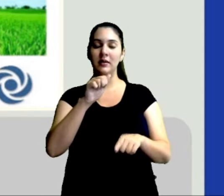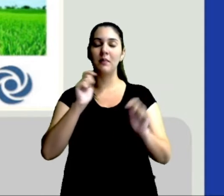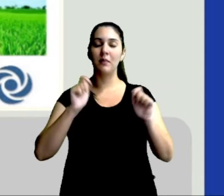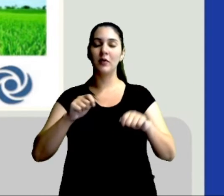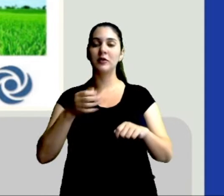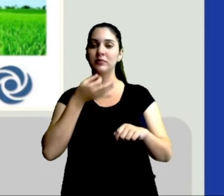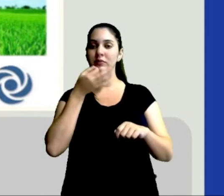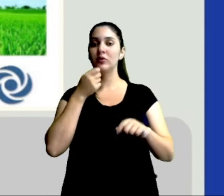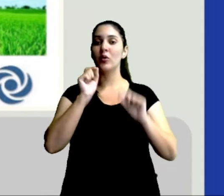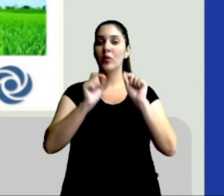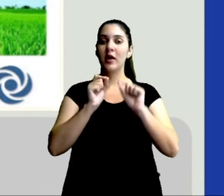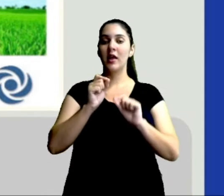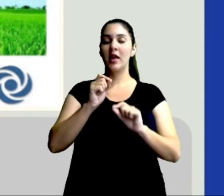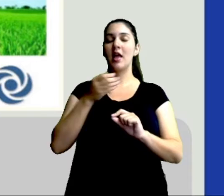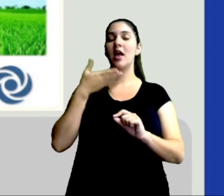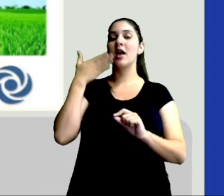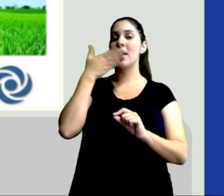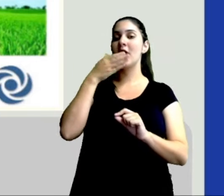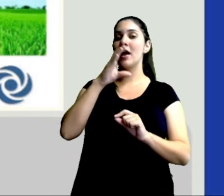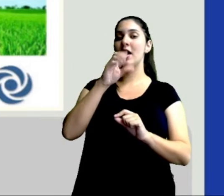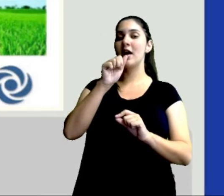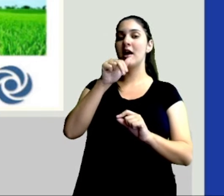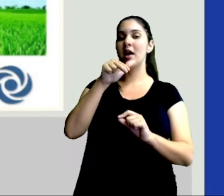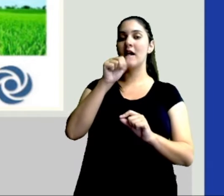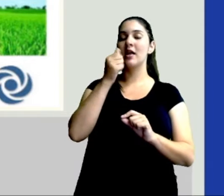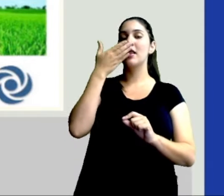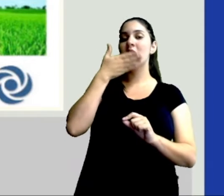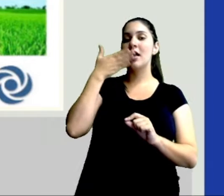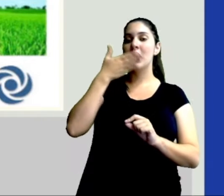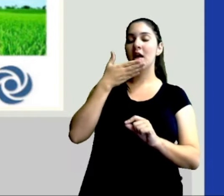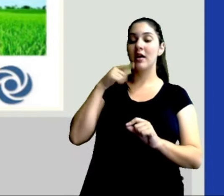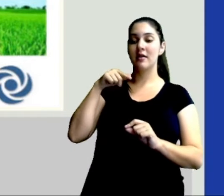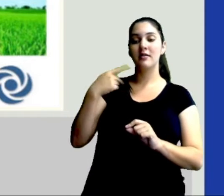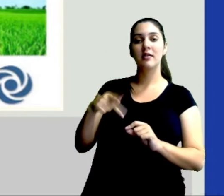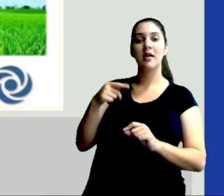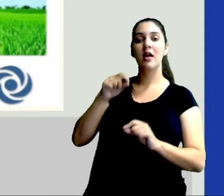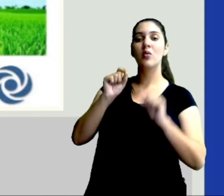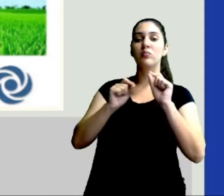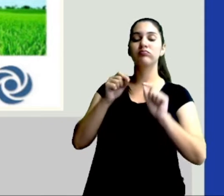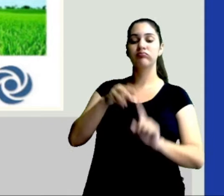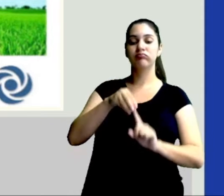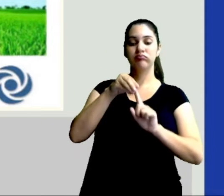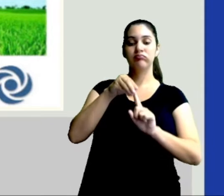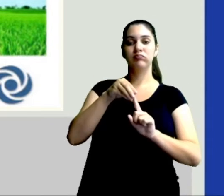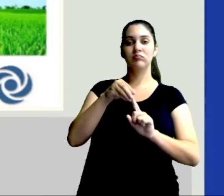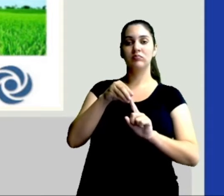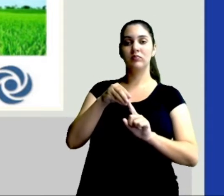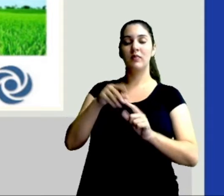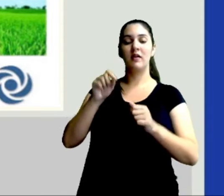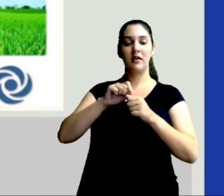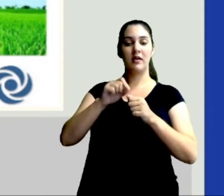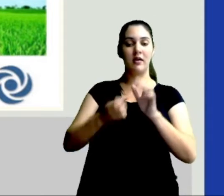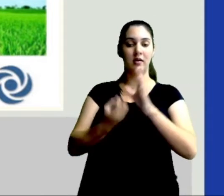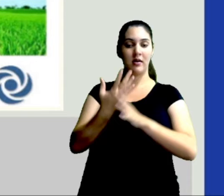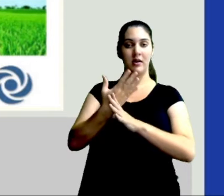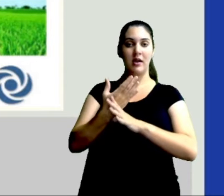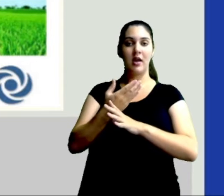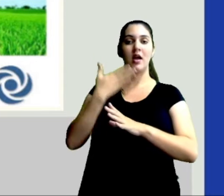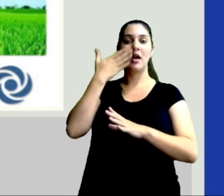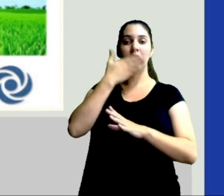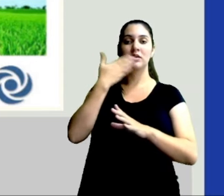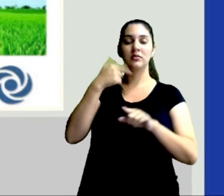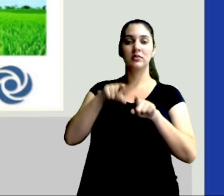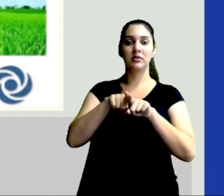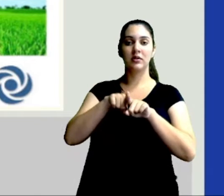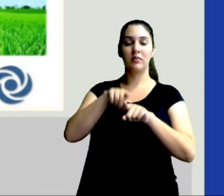a cana-de-açúcar, né? A cana ela é a matéria-prima para produzir açúcar e para produzir